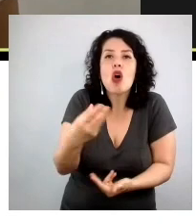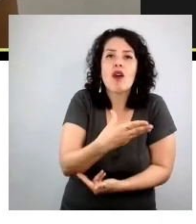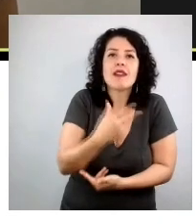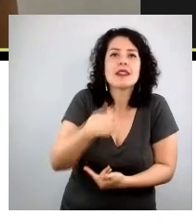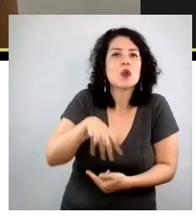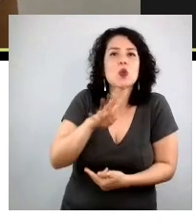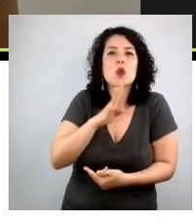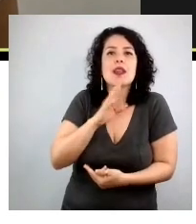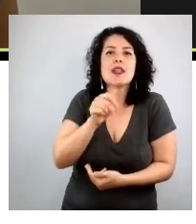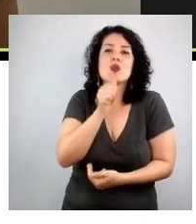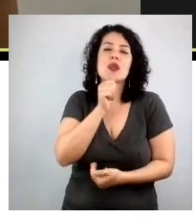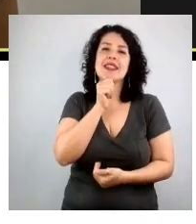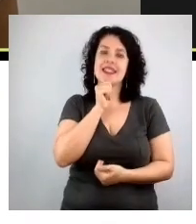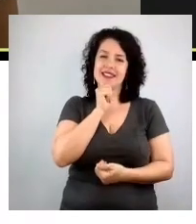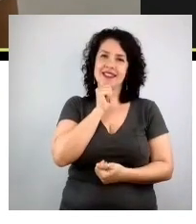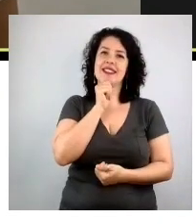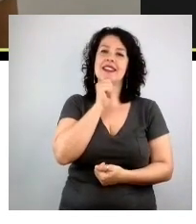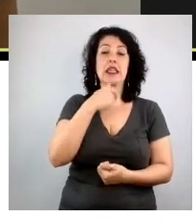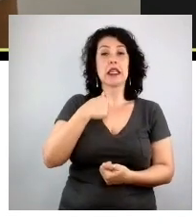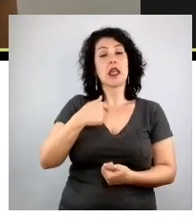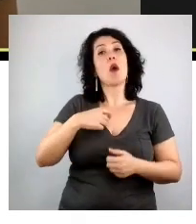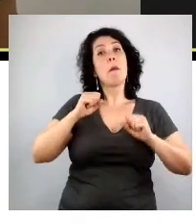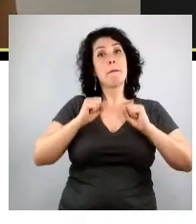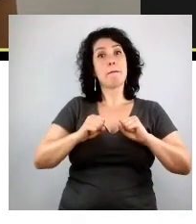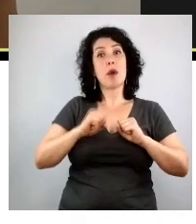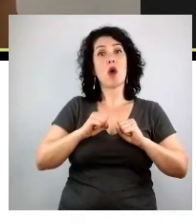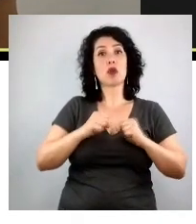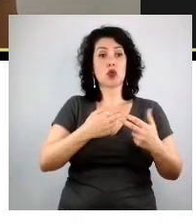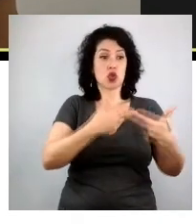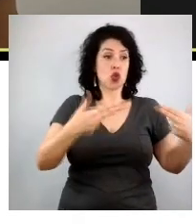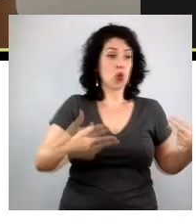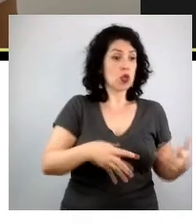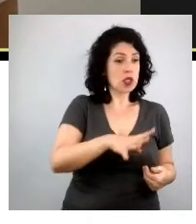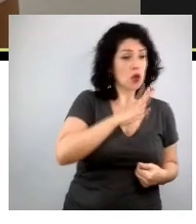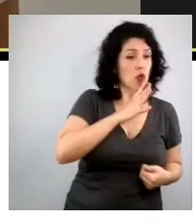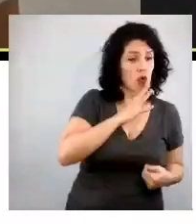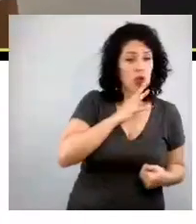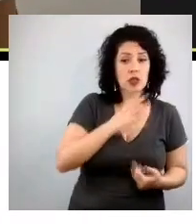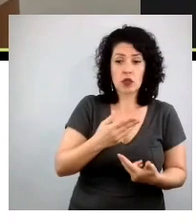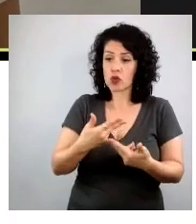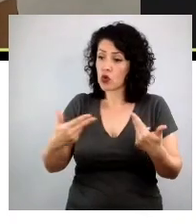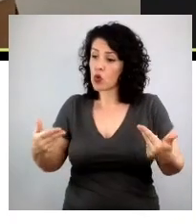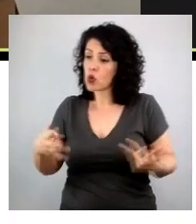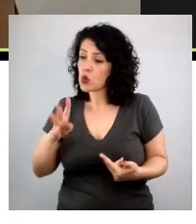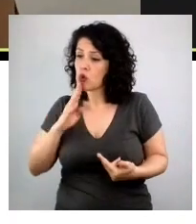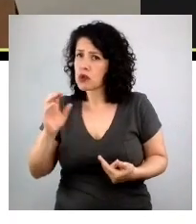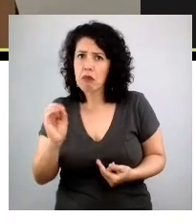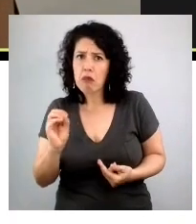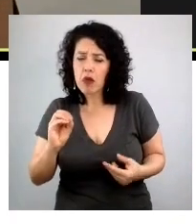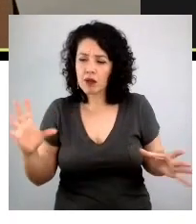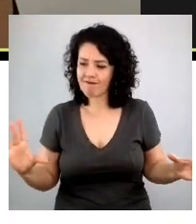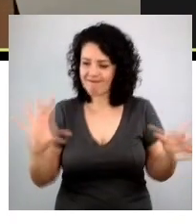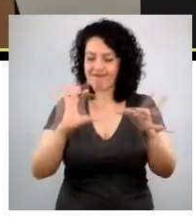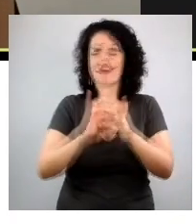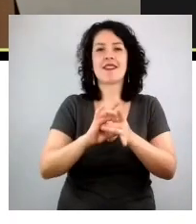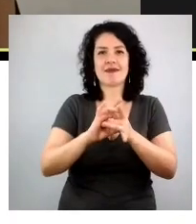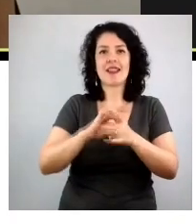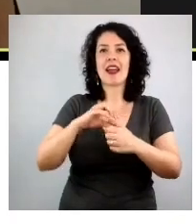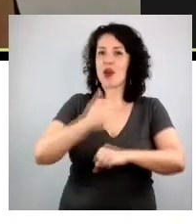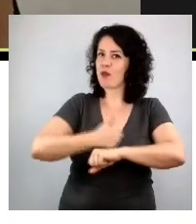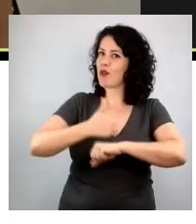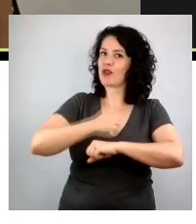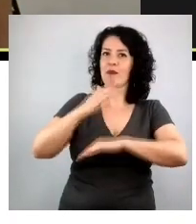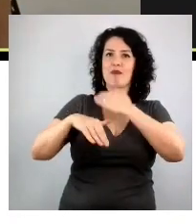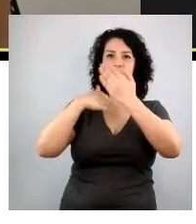estou construindo ponte e eu estou enxergando ali uma oportunidade de conhecimento e de crescimento, seja profissional, seja pessoal, né?